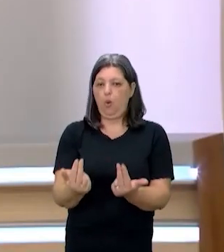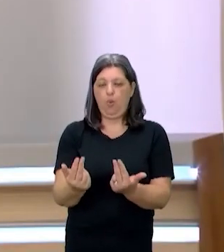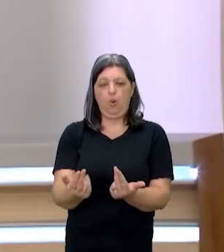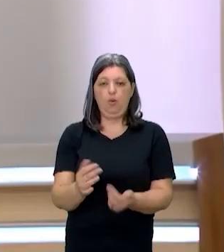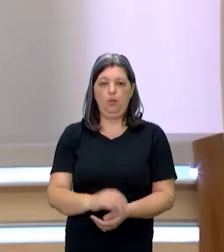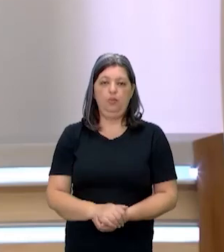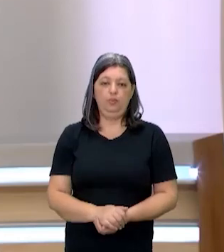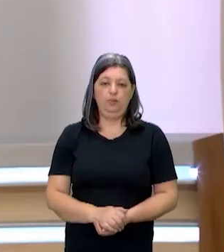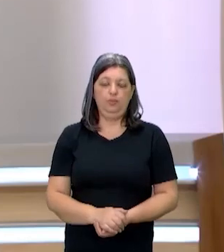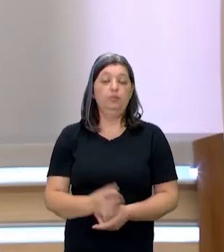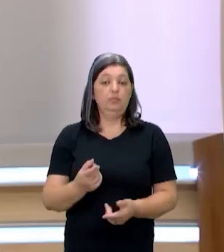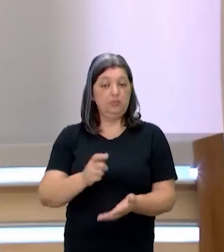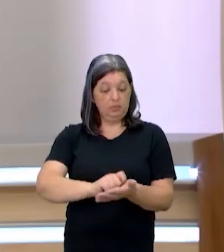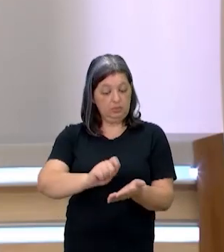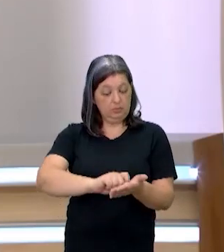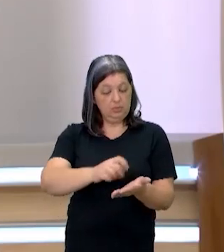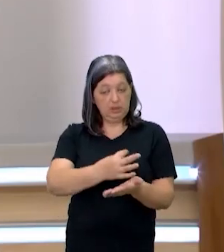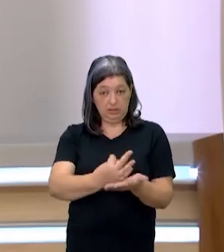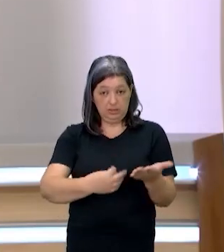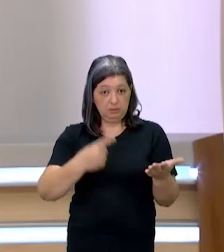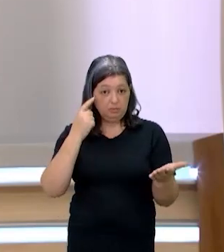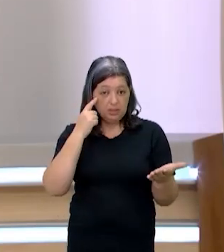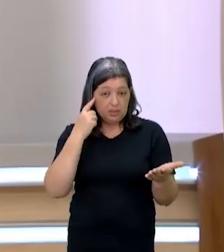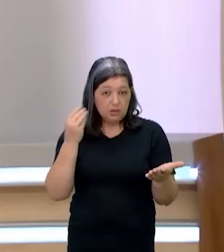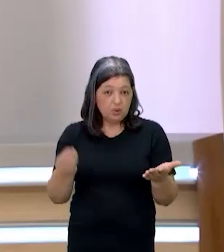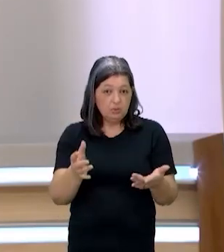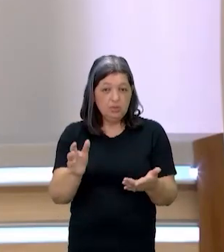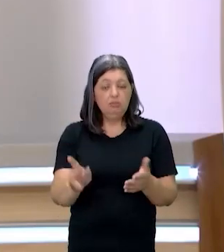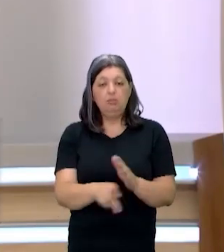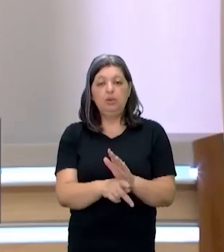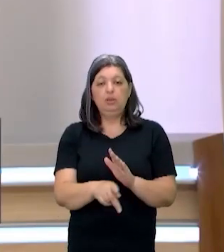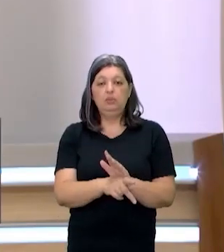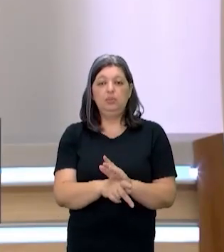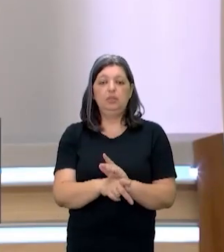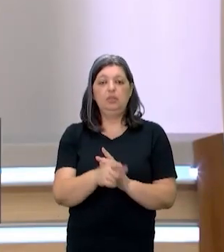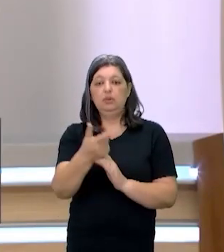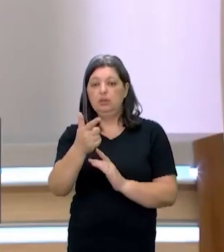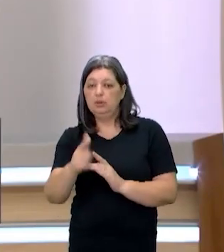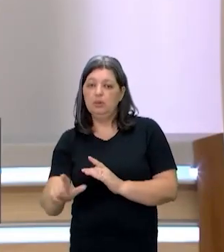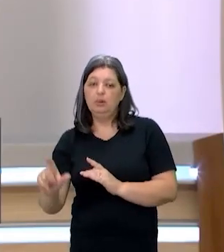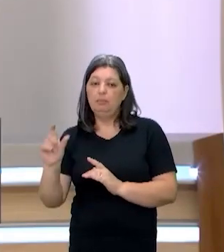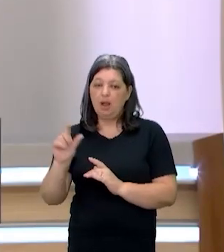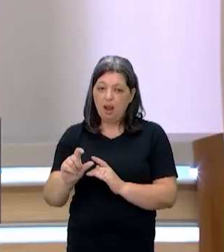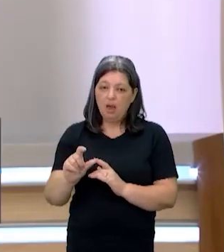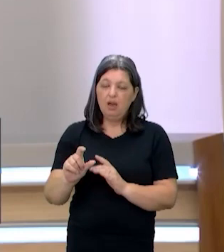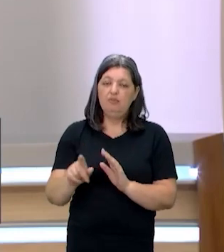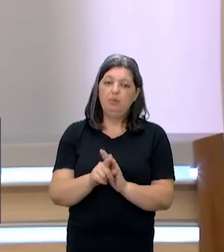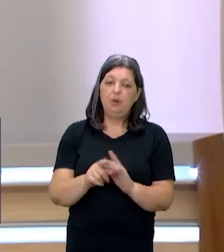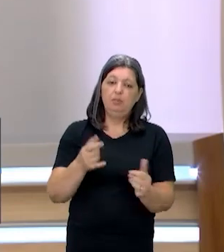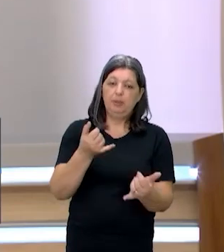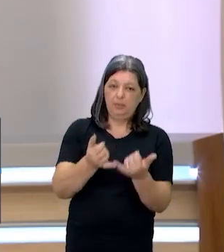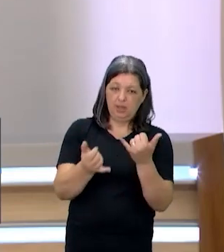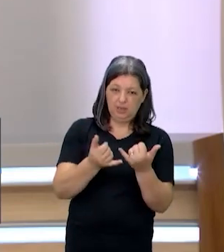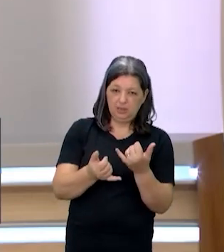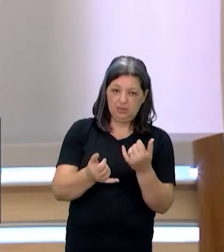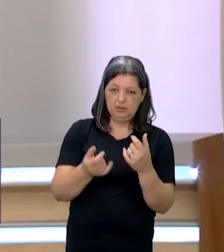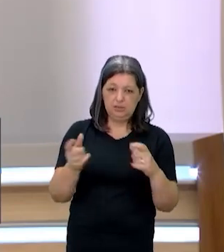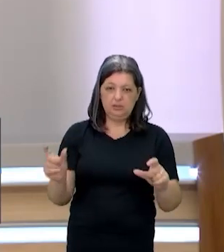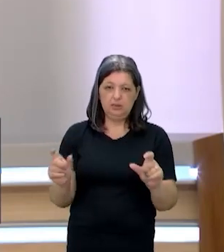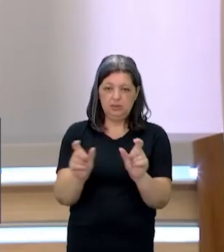inteiro. Então, quando você for escrever um texto, pense em usar sinônimos, outras palavras, para não ficar repetitivo e chato